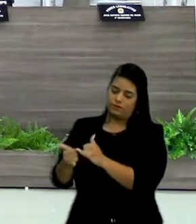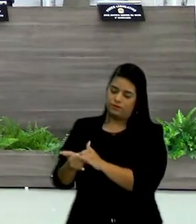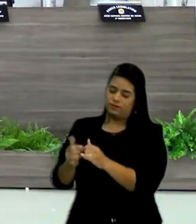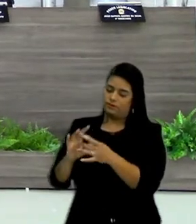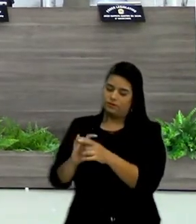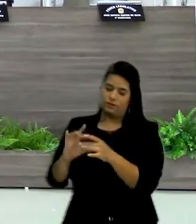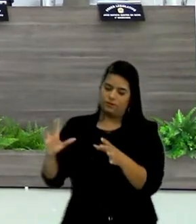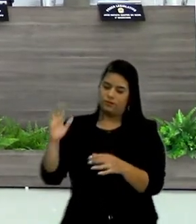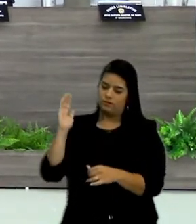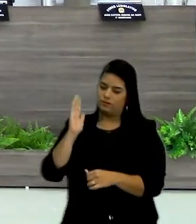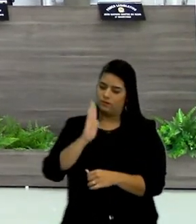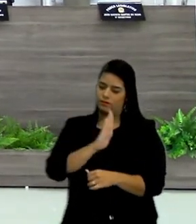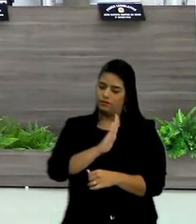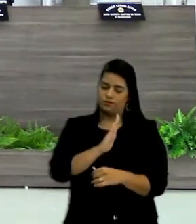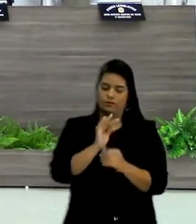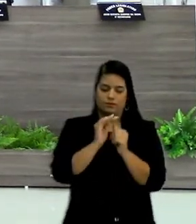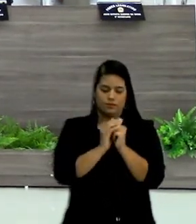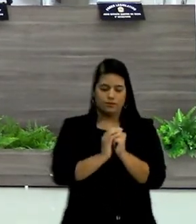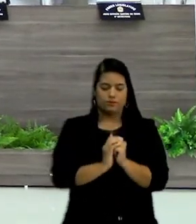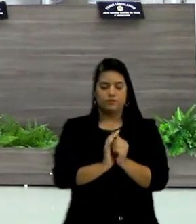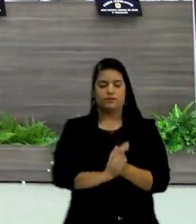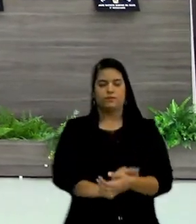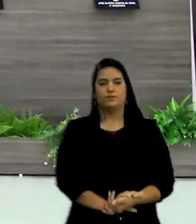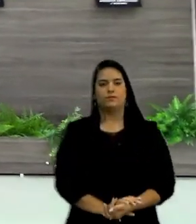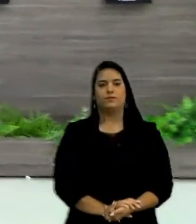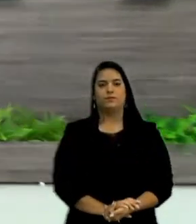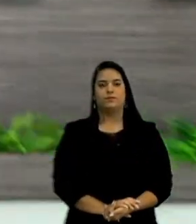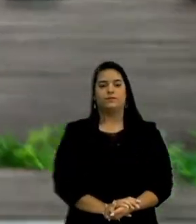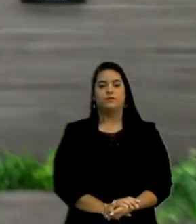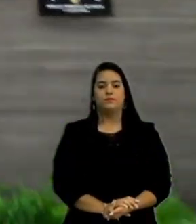nos deixeis cair em tentação, mas livrai-nos do mal. Amém.